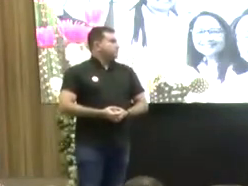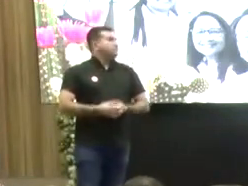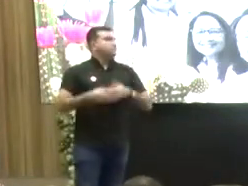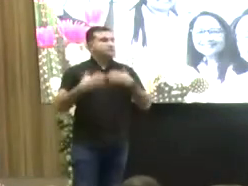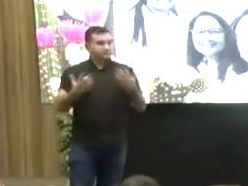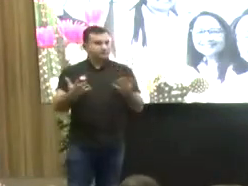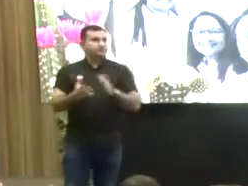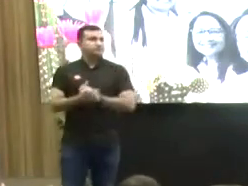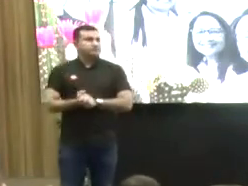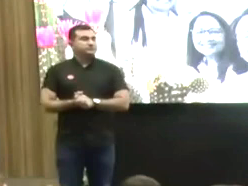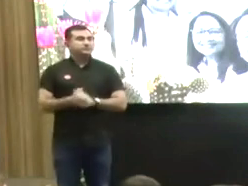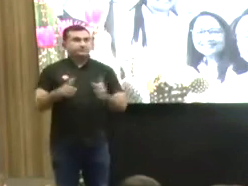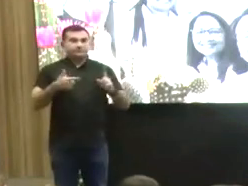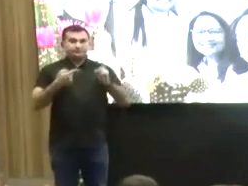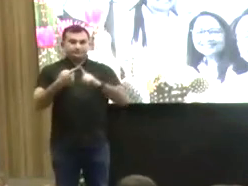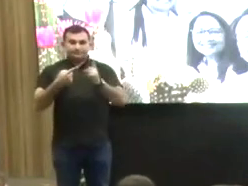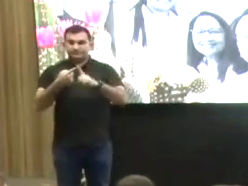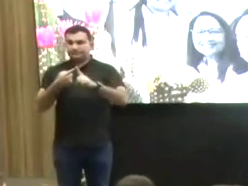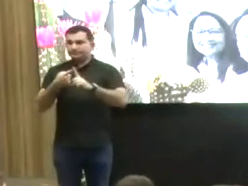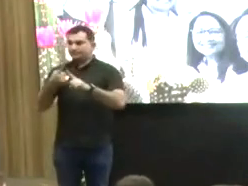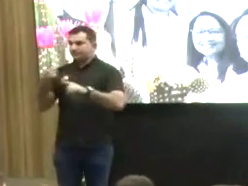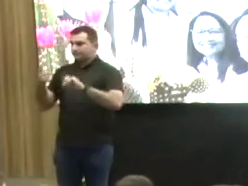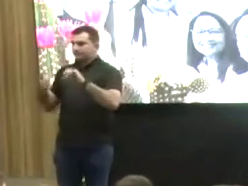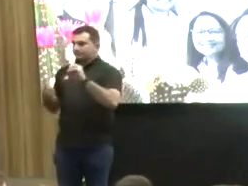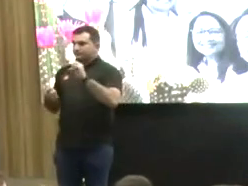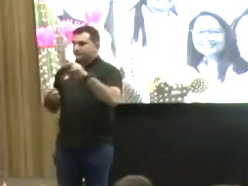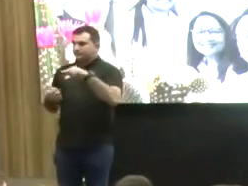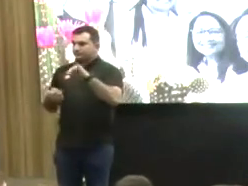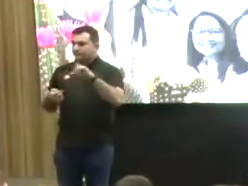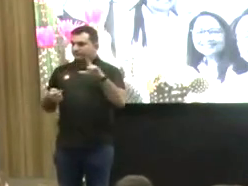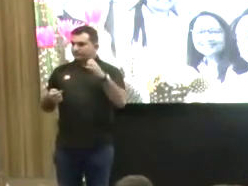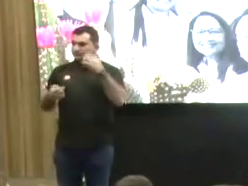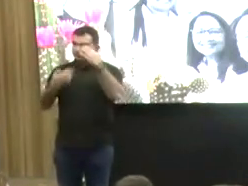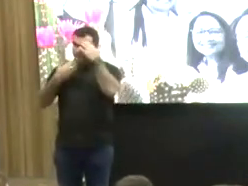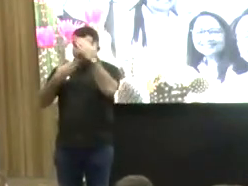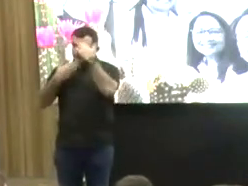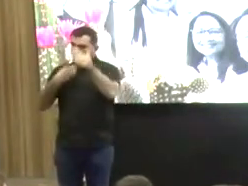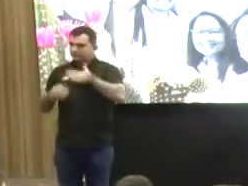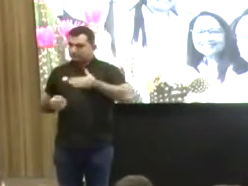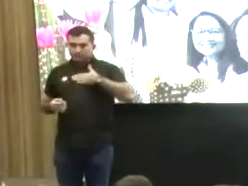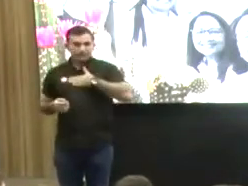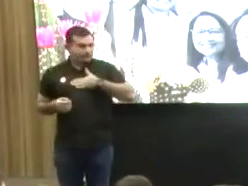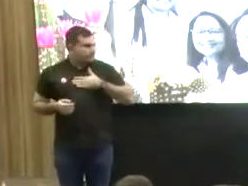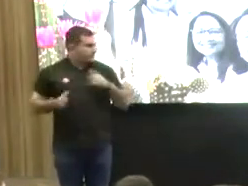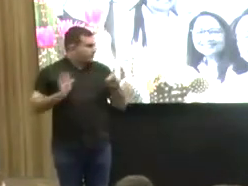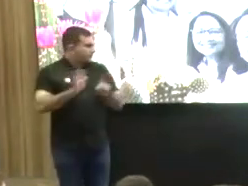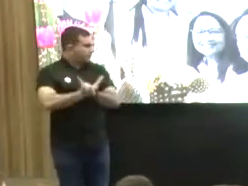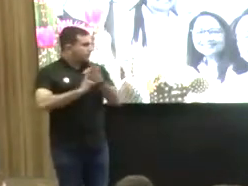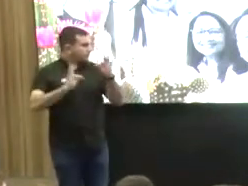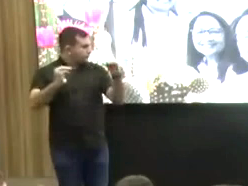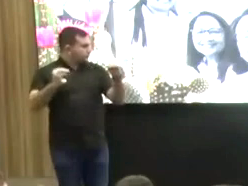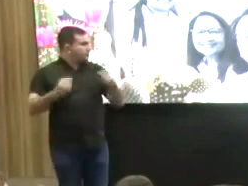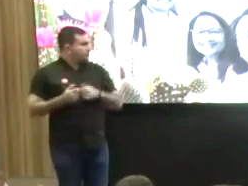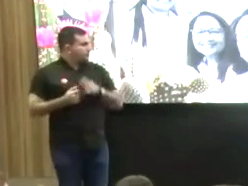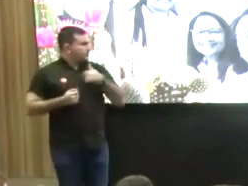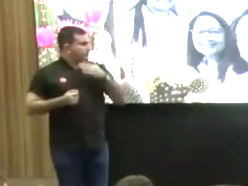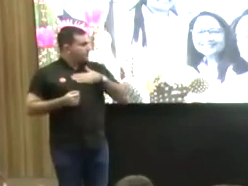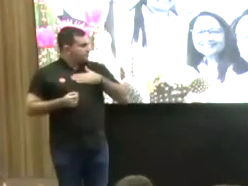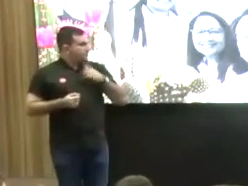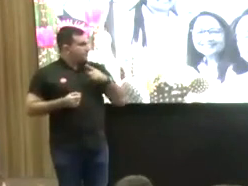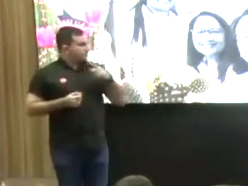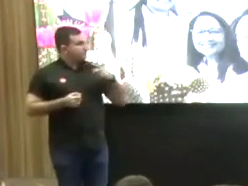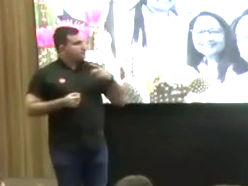Bom, primeiro, Josenildo, achei bacana e as perguntas todas postas. Achei muito bonita a forma que a professora Maria